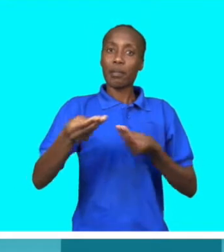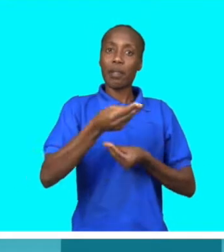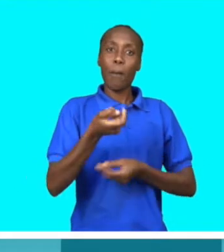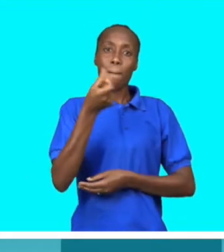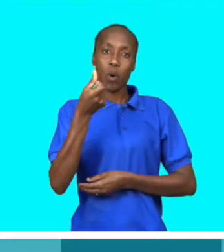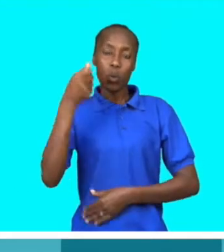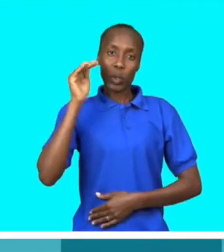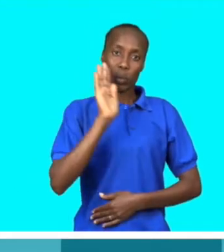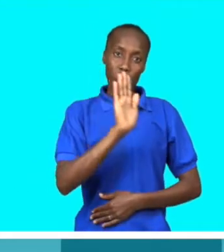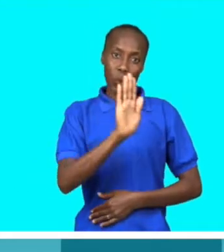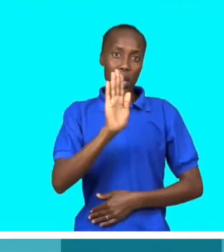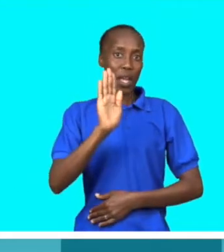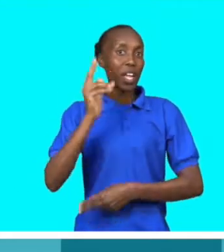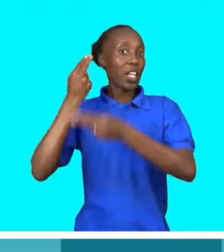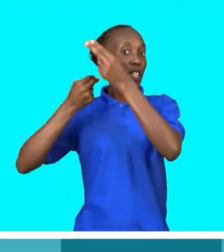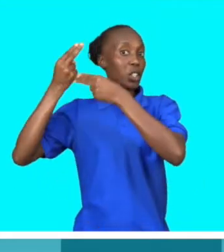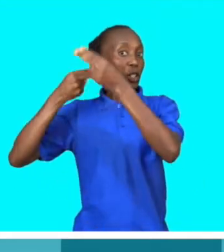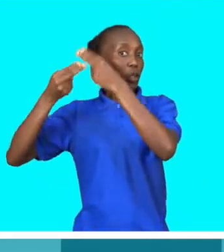partilhar um bocadinho da sua história.